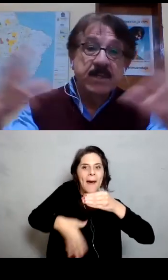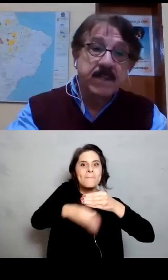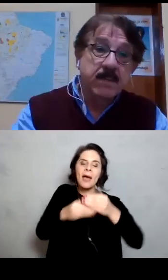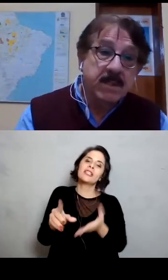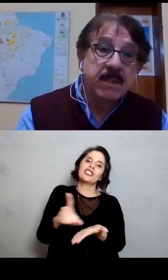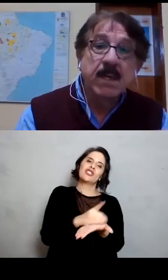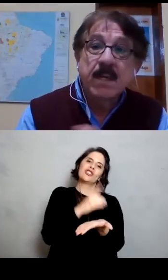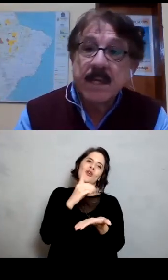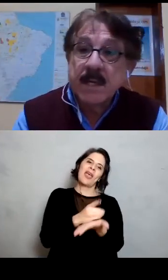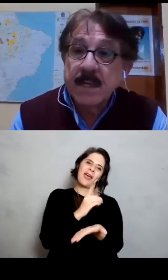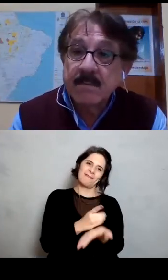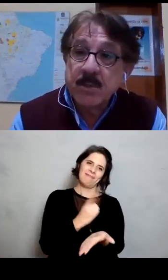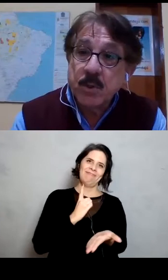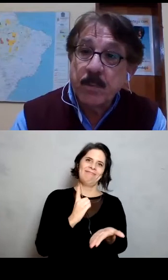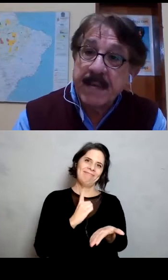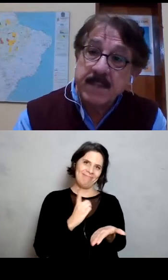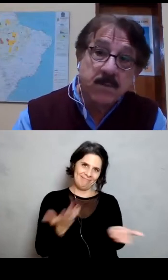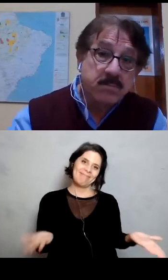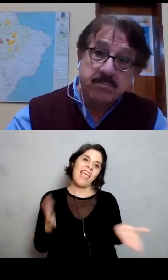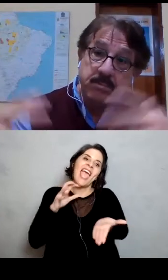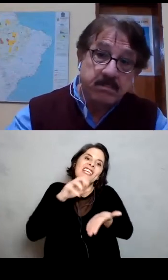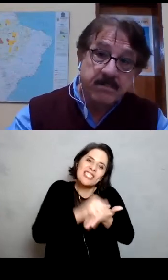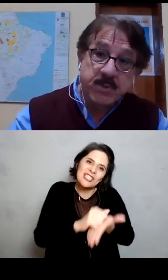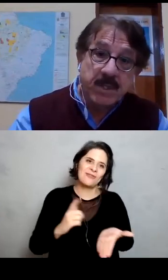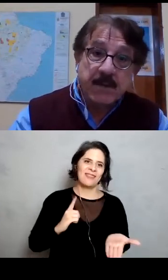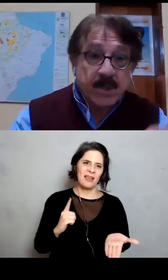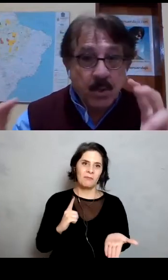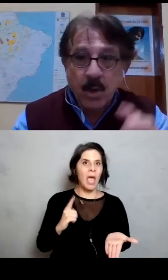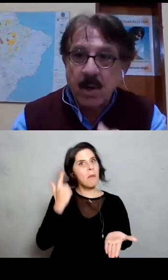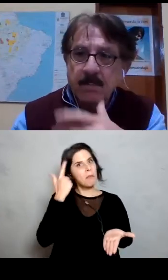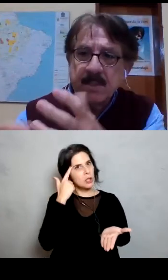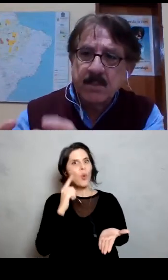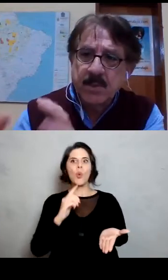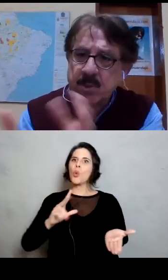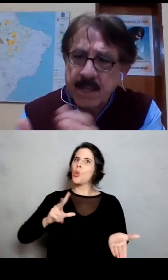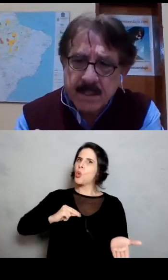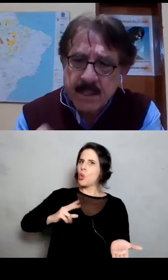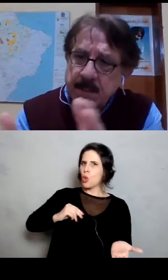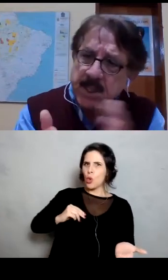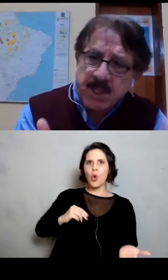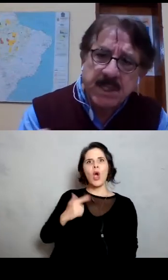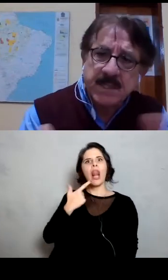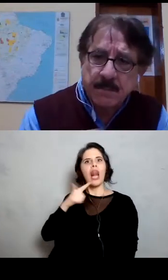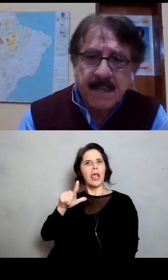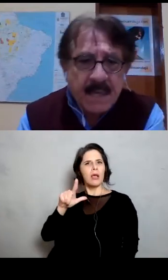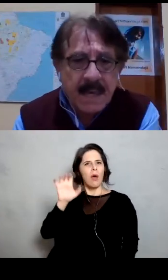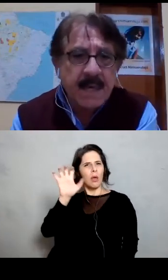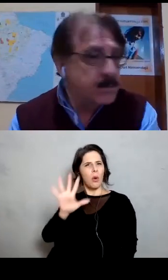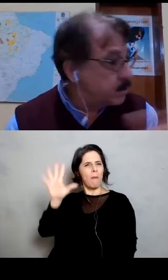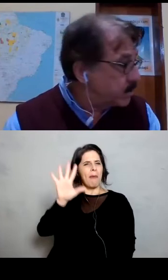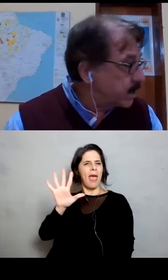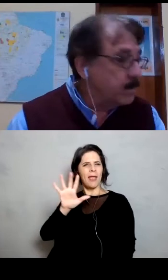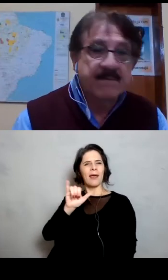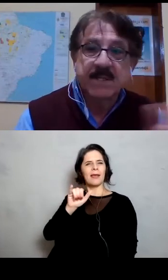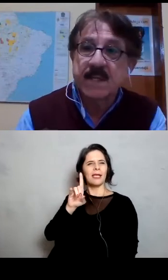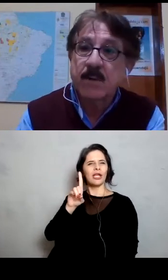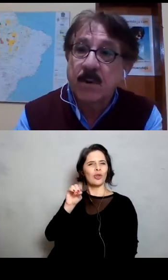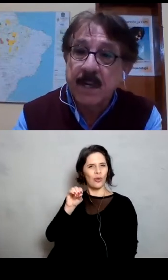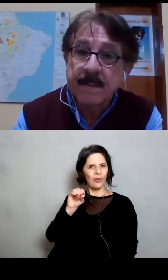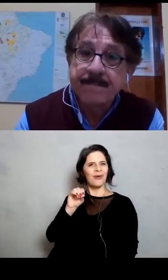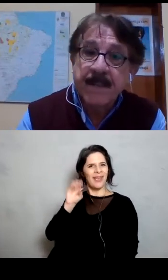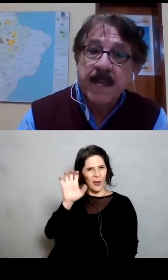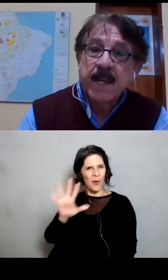fitogenético, peristáltico, cada área vai inventando palavras e elas vão aparecendo no dicionário. Bom, então,